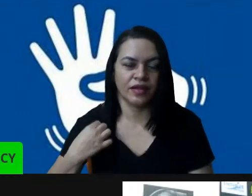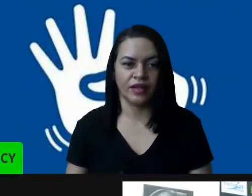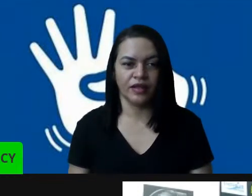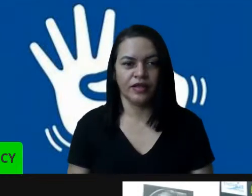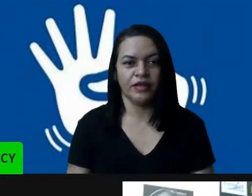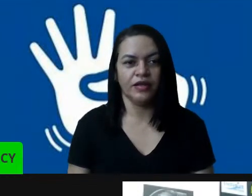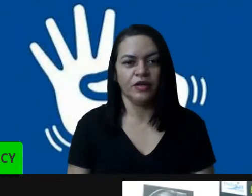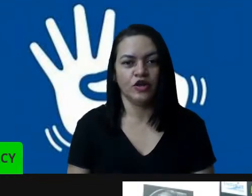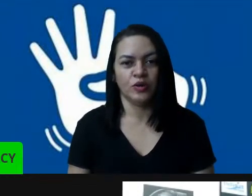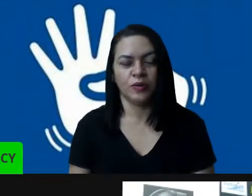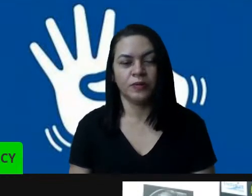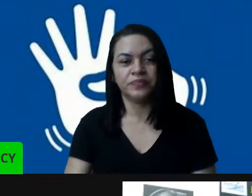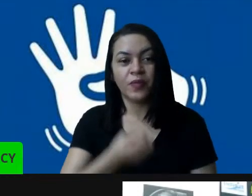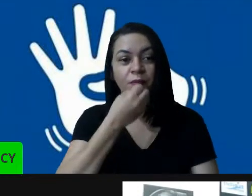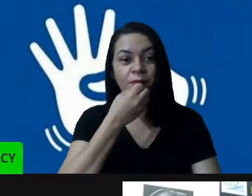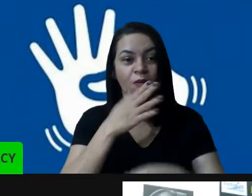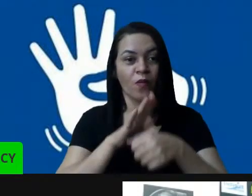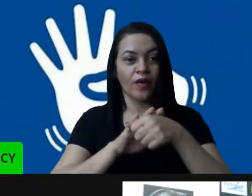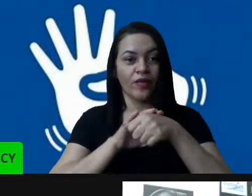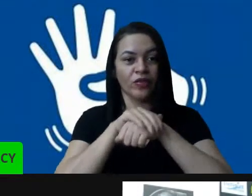Boa noite para todos.